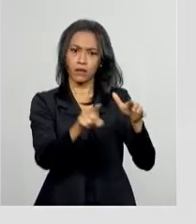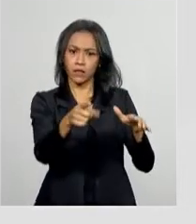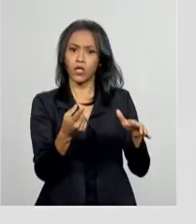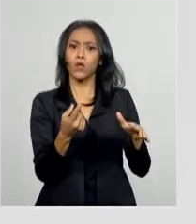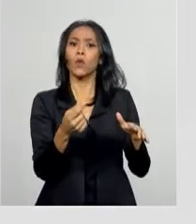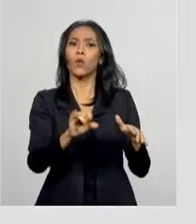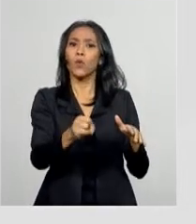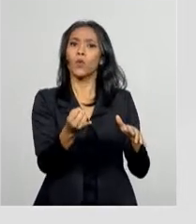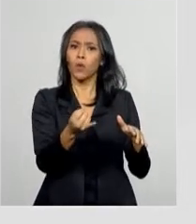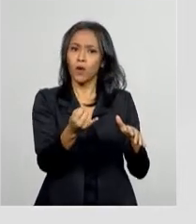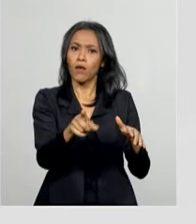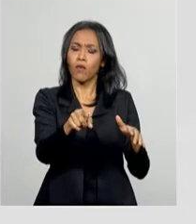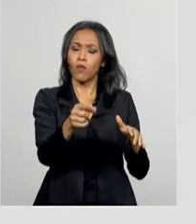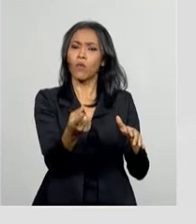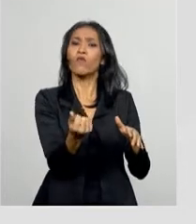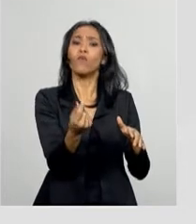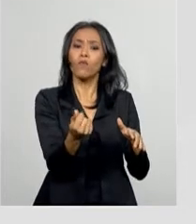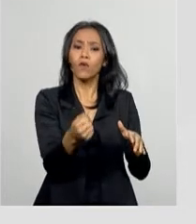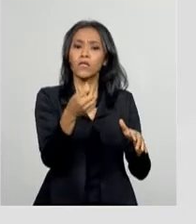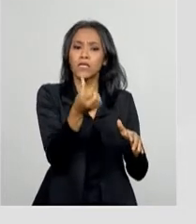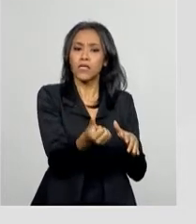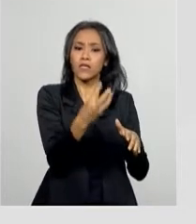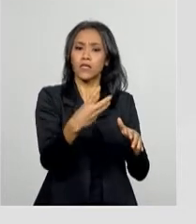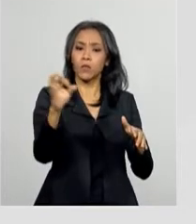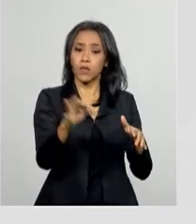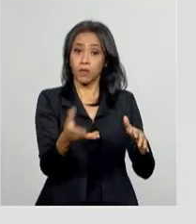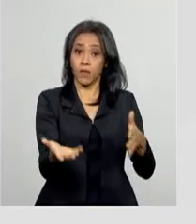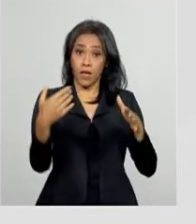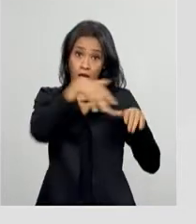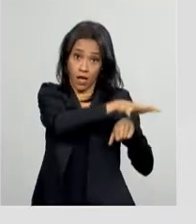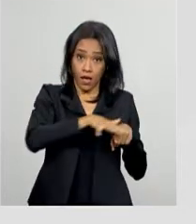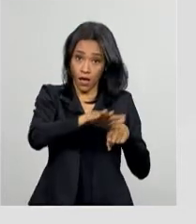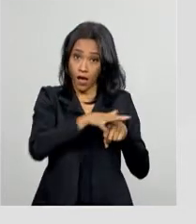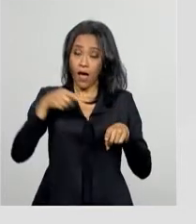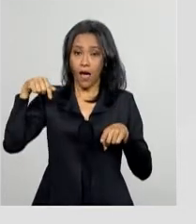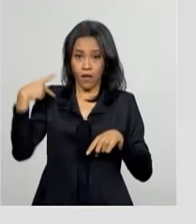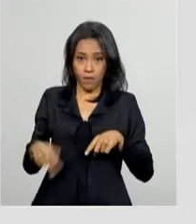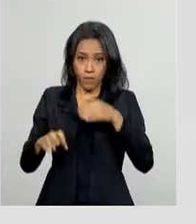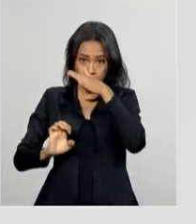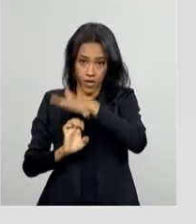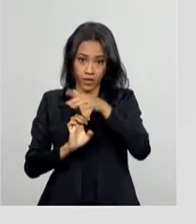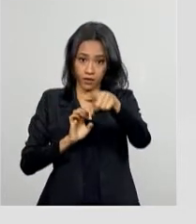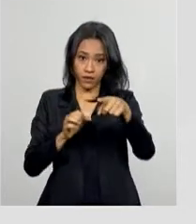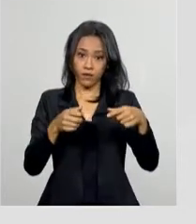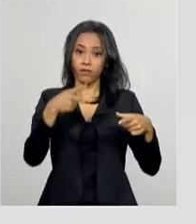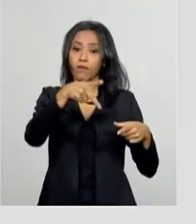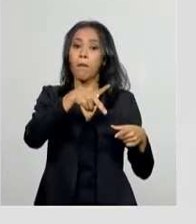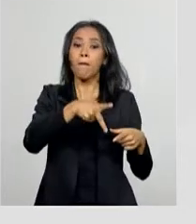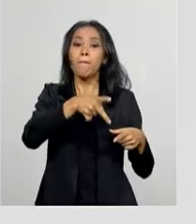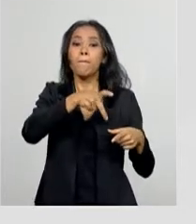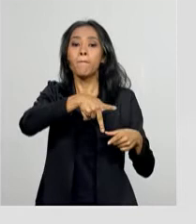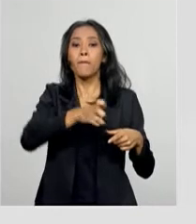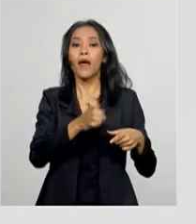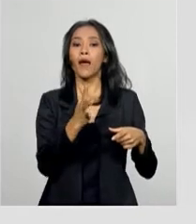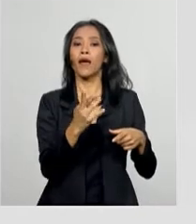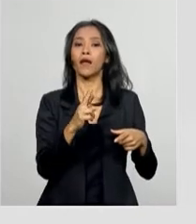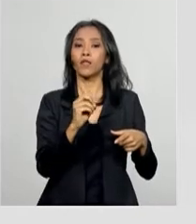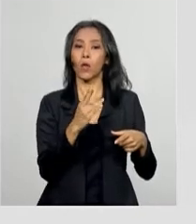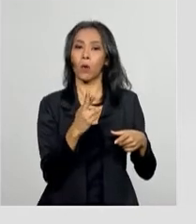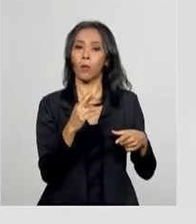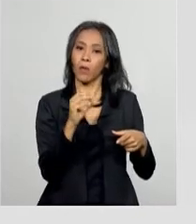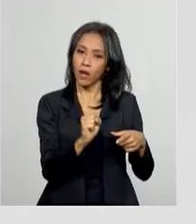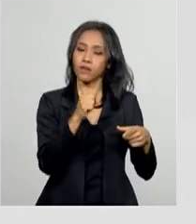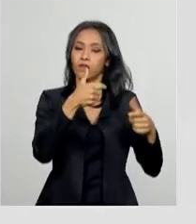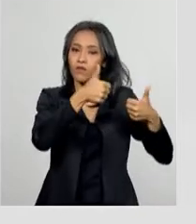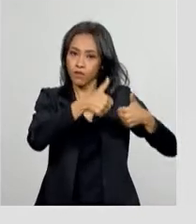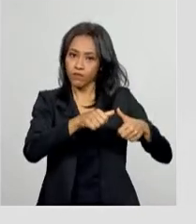produção ao governo a petrobras ficou com o bloco sudoeste de tartaruga verde com oferta de 10 por cento do óleo